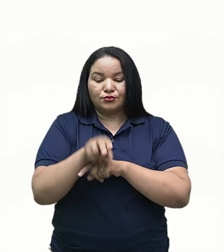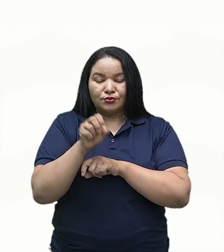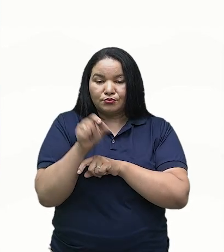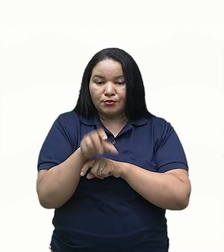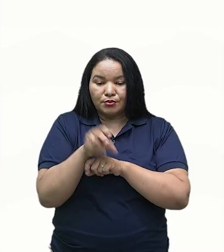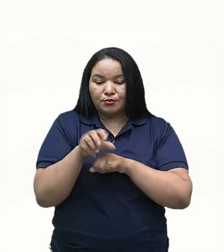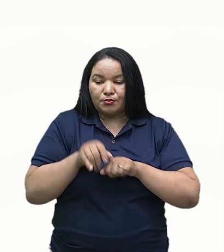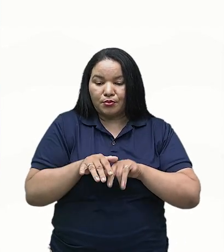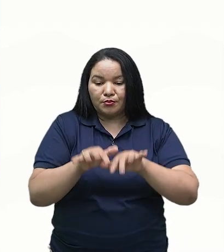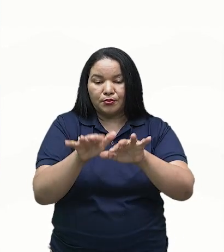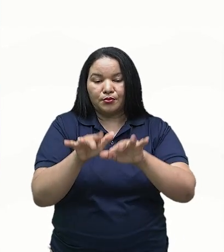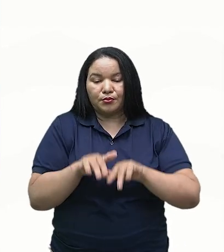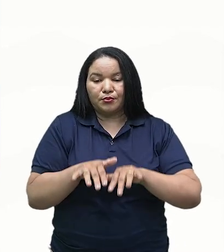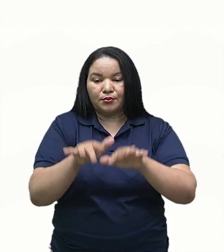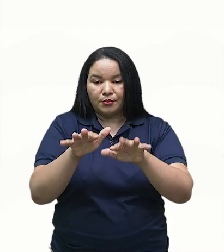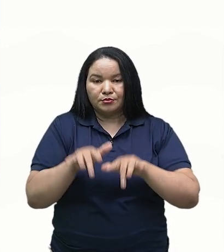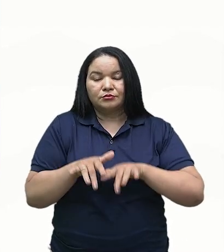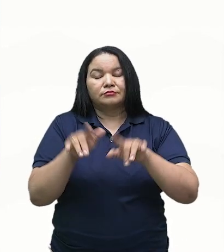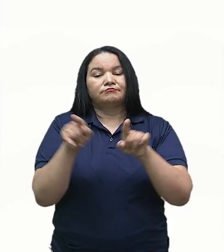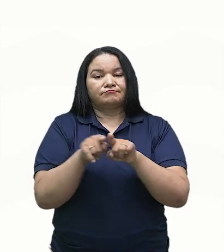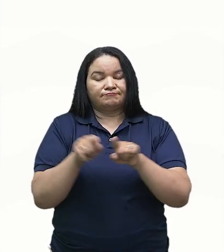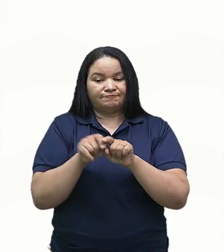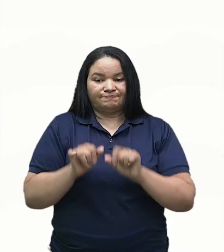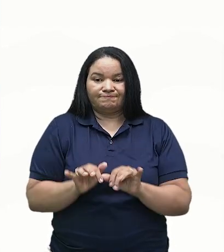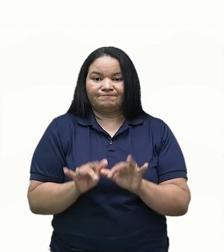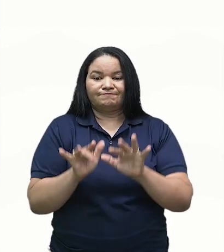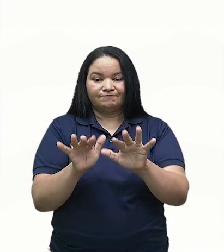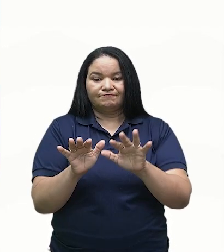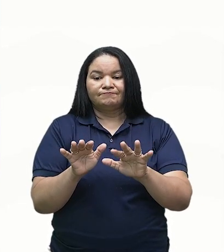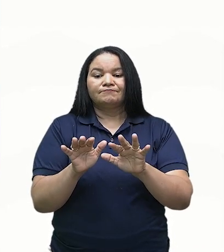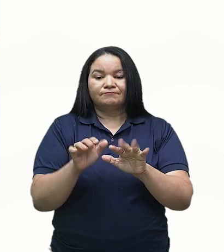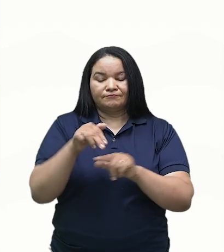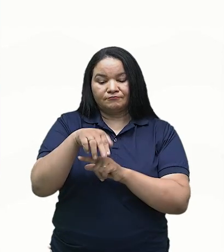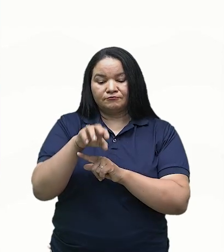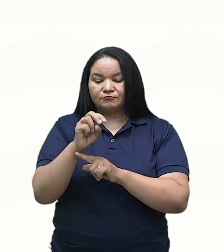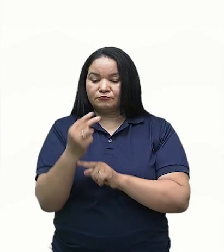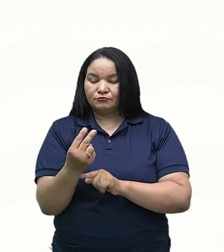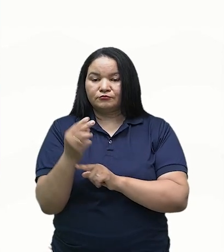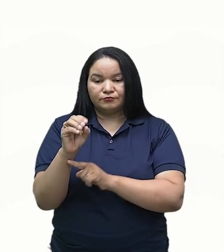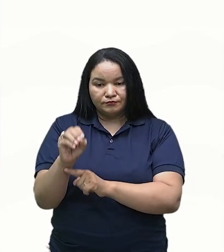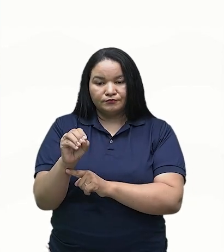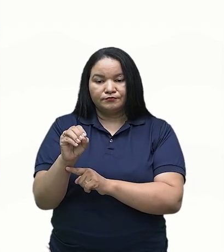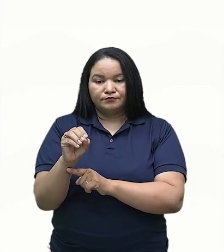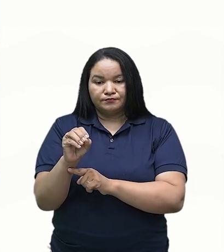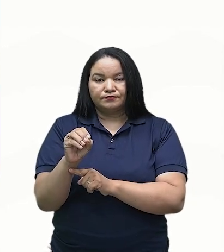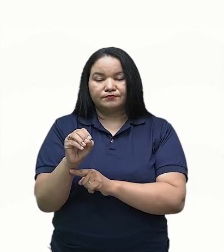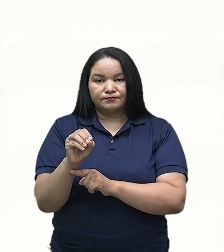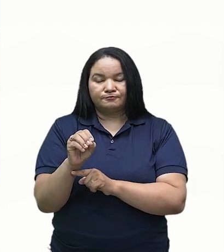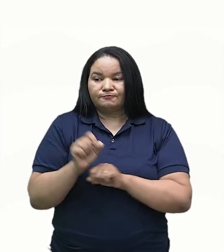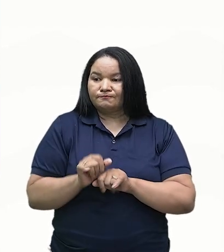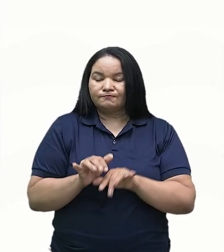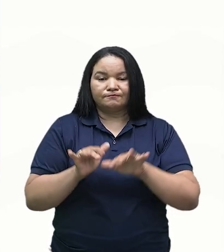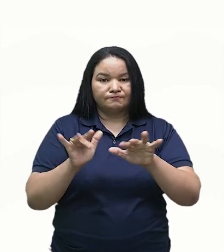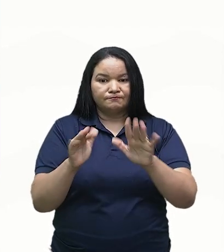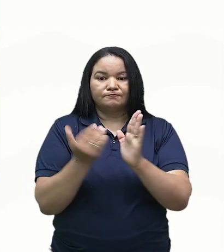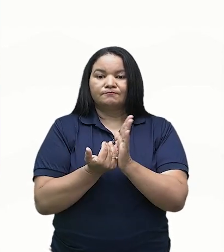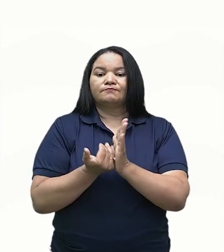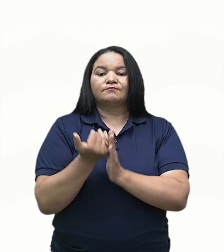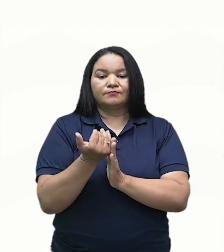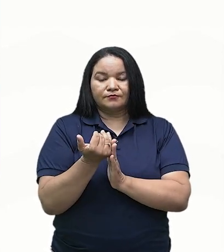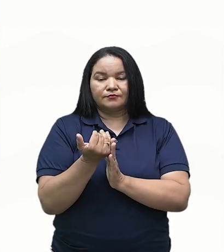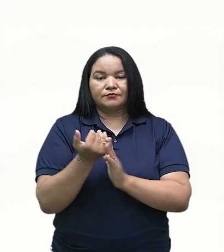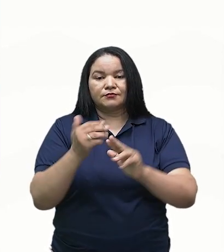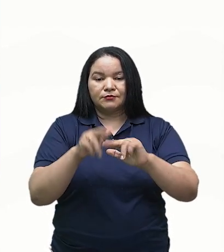fertilizantes que levam à liberação do óxido nitroso, presente aqui, que é o N2O, né, através desses